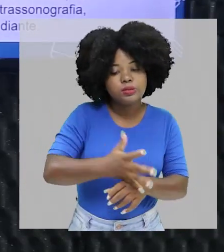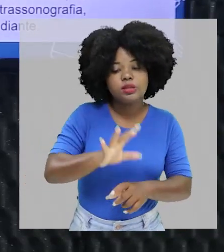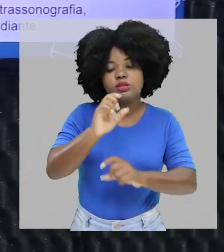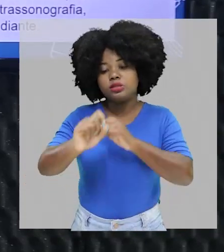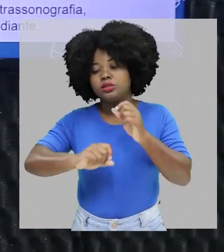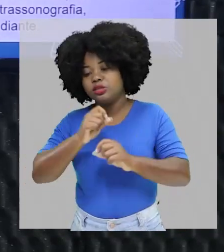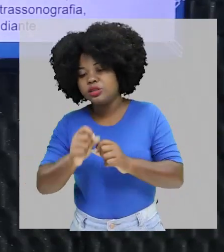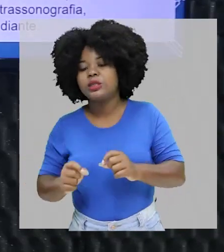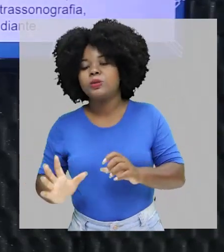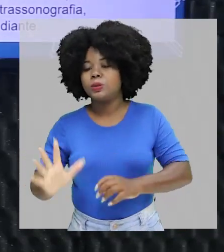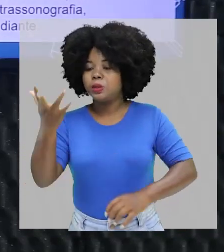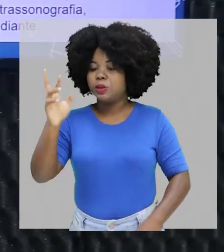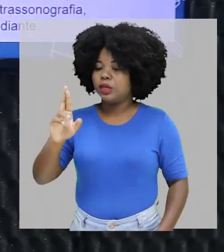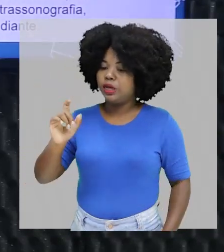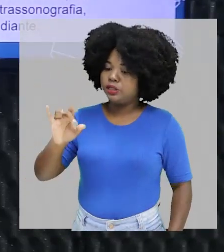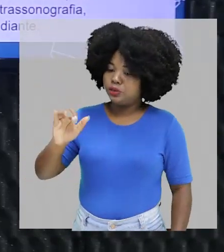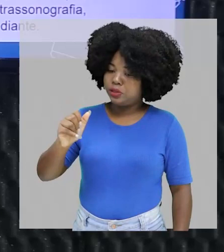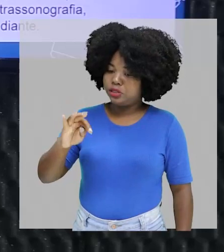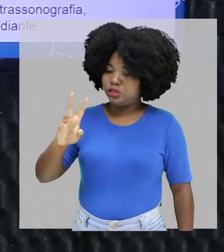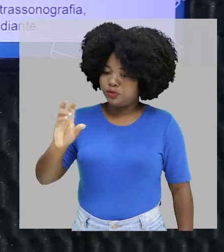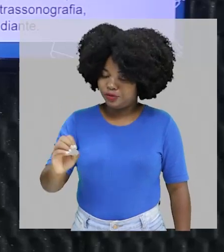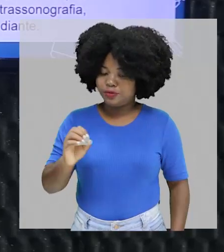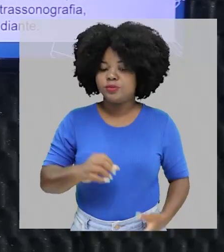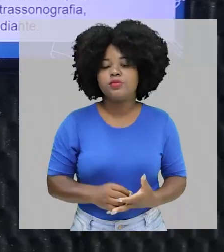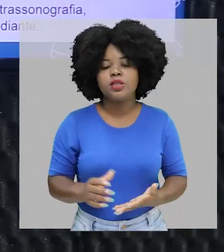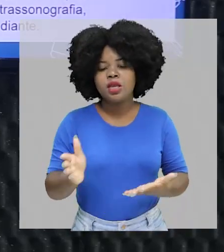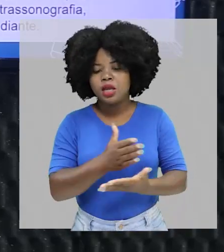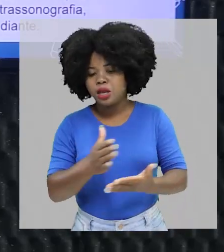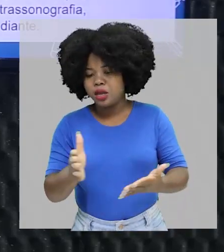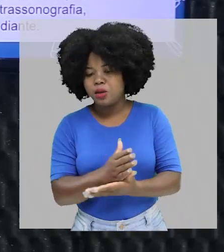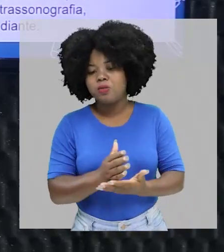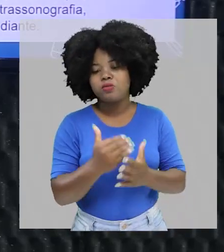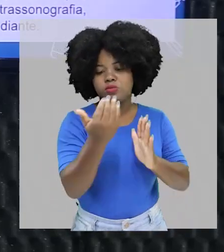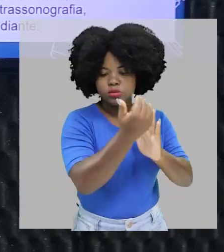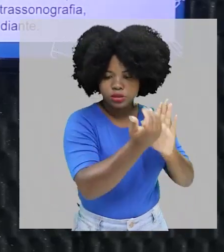da radioatividade. Alguns termos já se